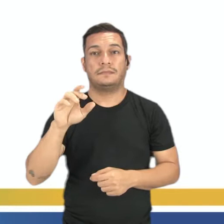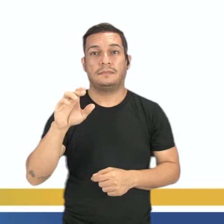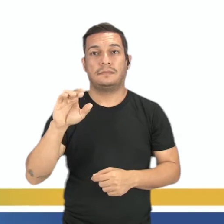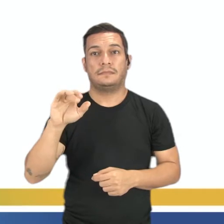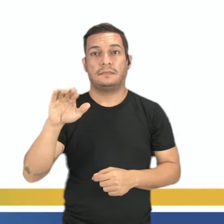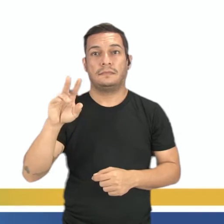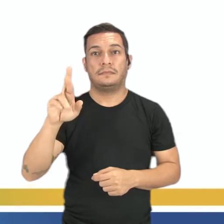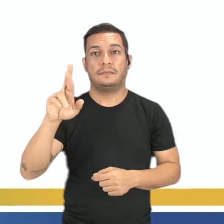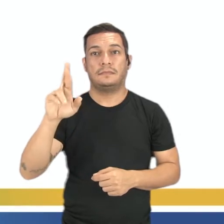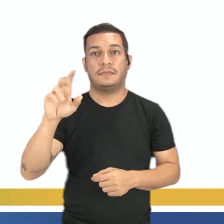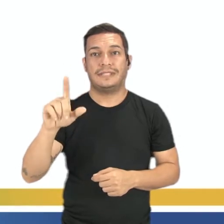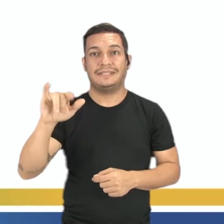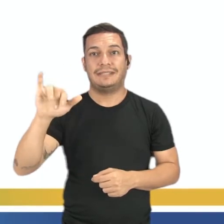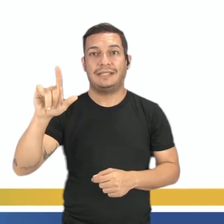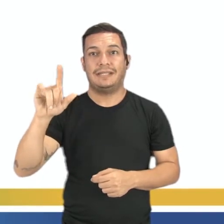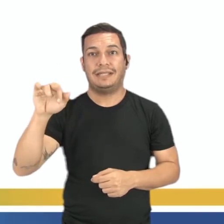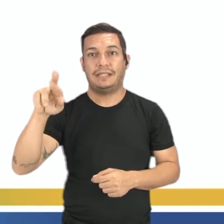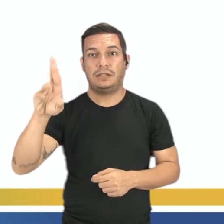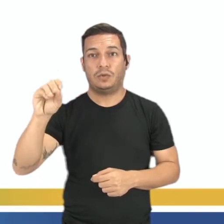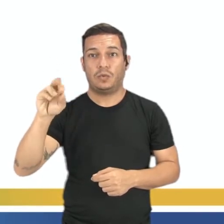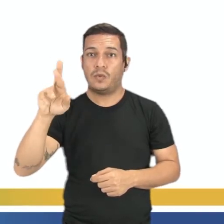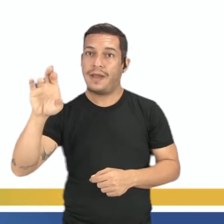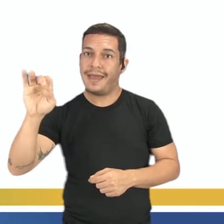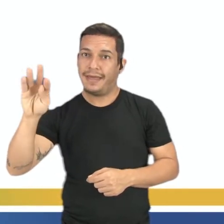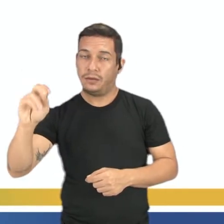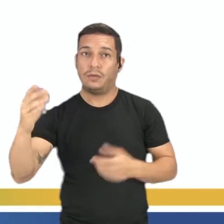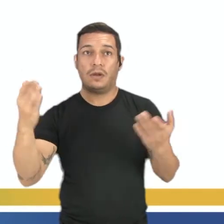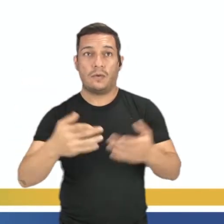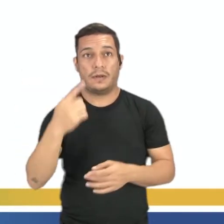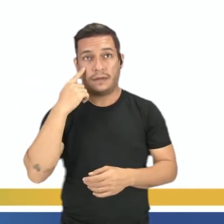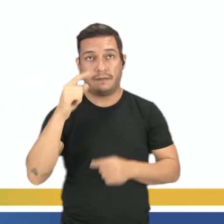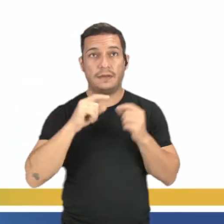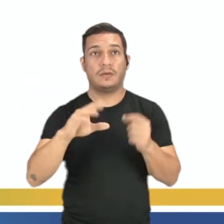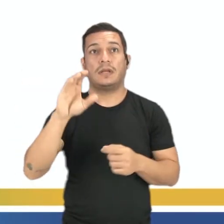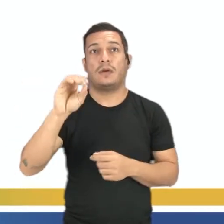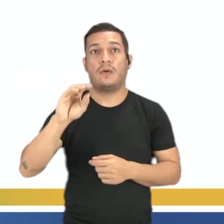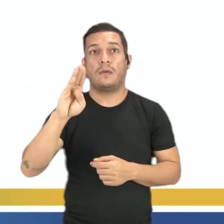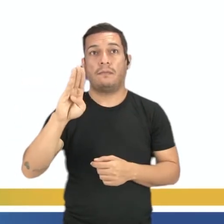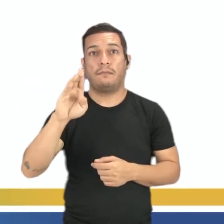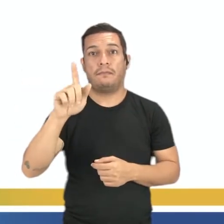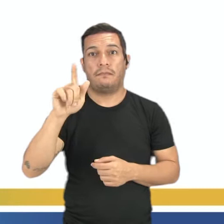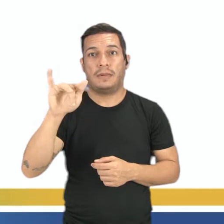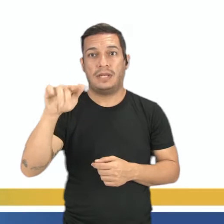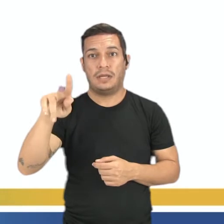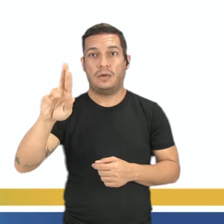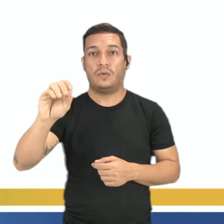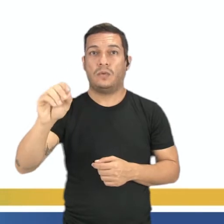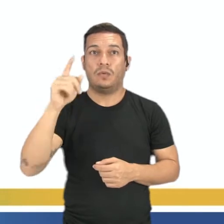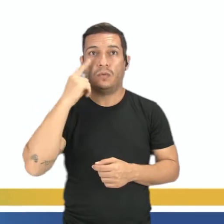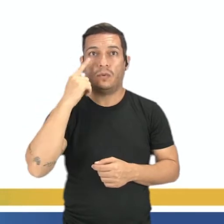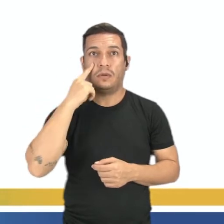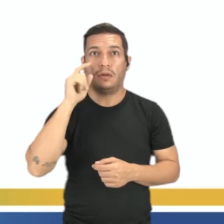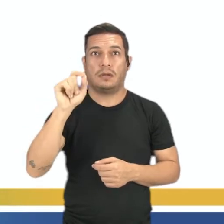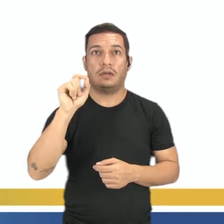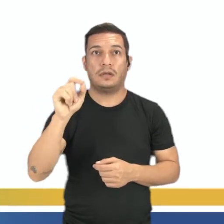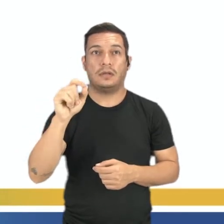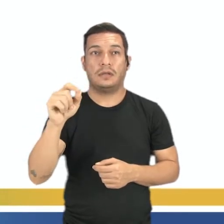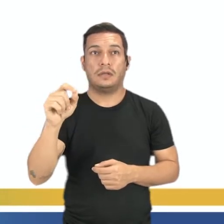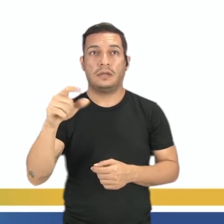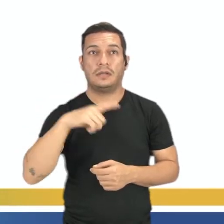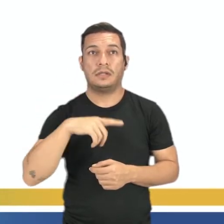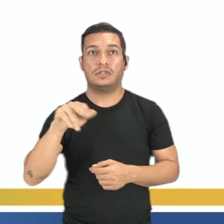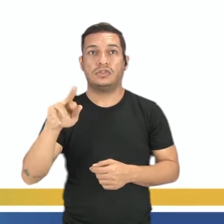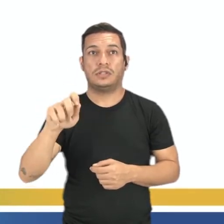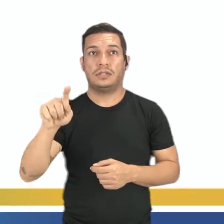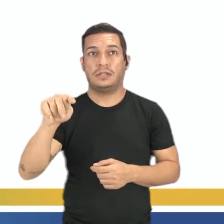reto. E agora nós vamos ver o cilindro oblíquo. Nos cilindros circulares oblíquos, a